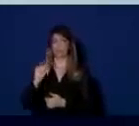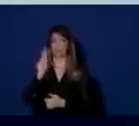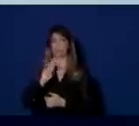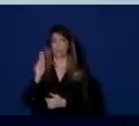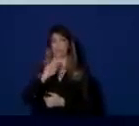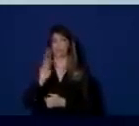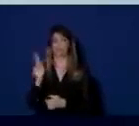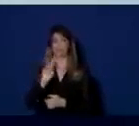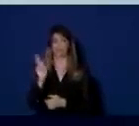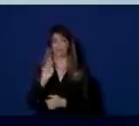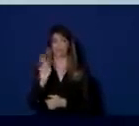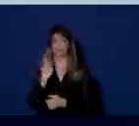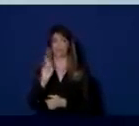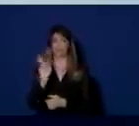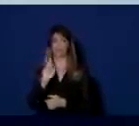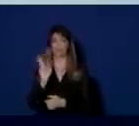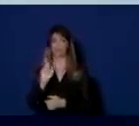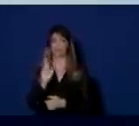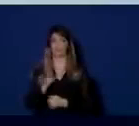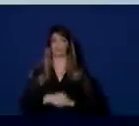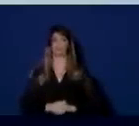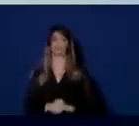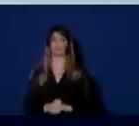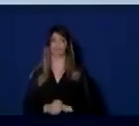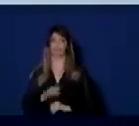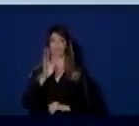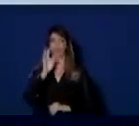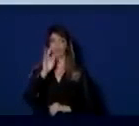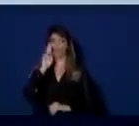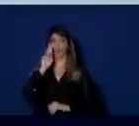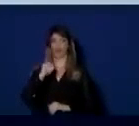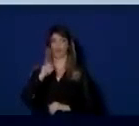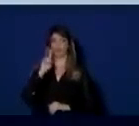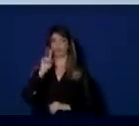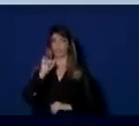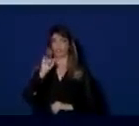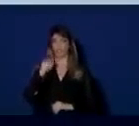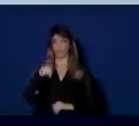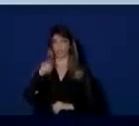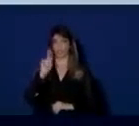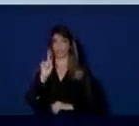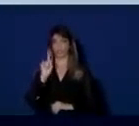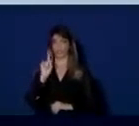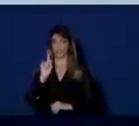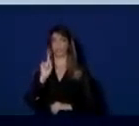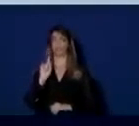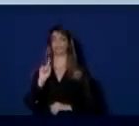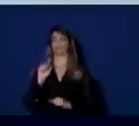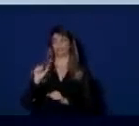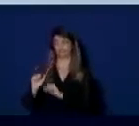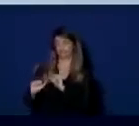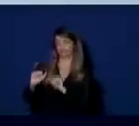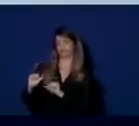real como funding. Né? Eu acho que isso foi mudando ao longo